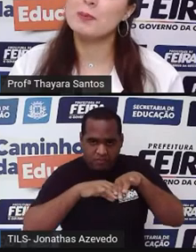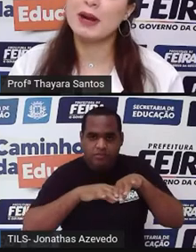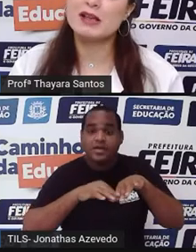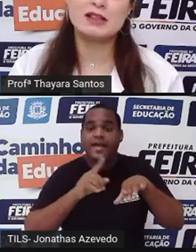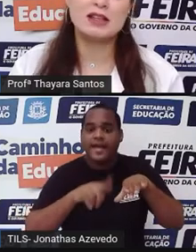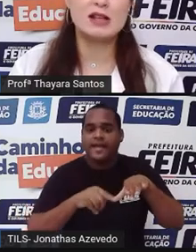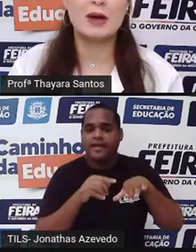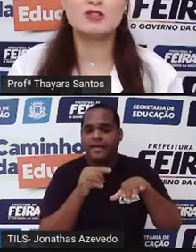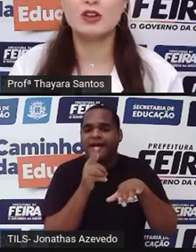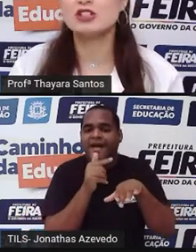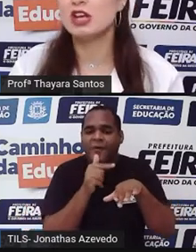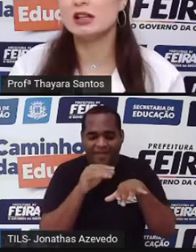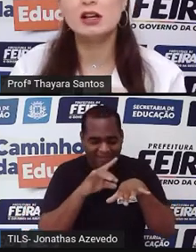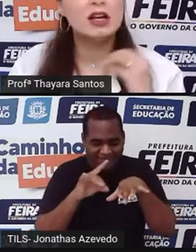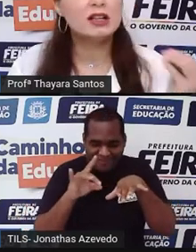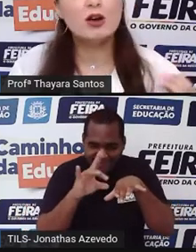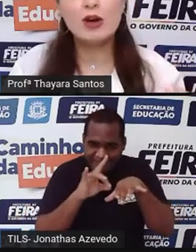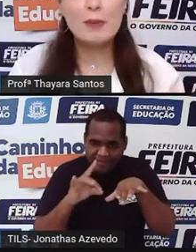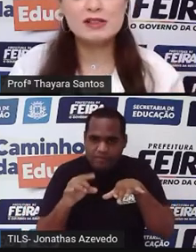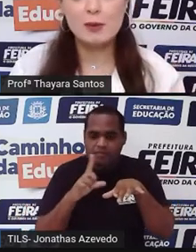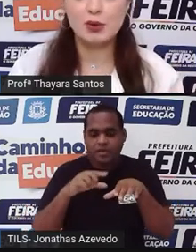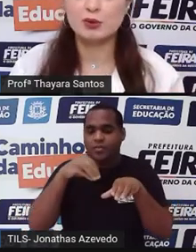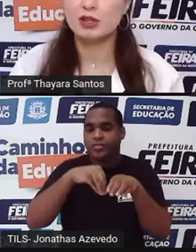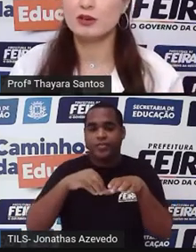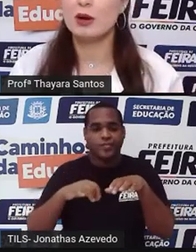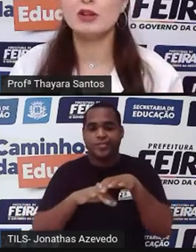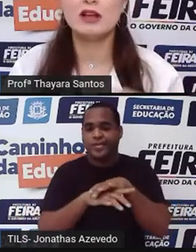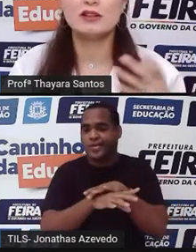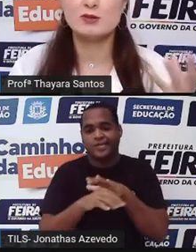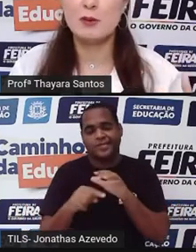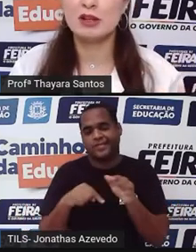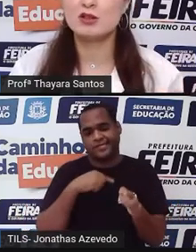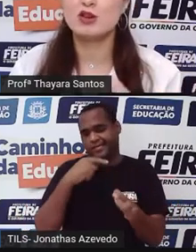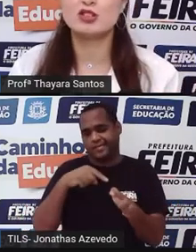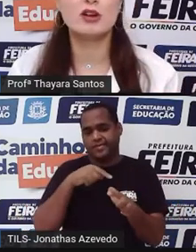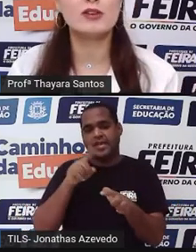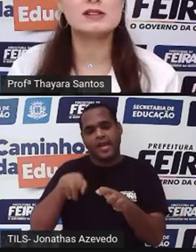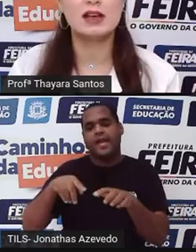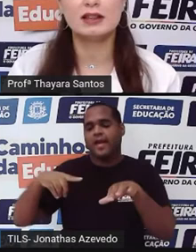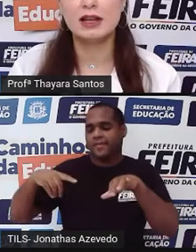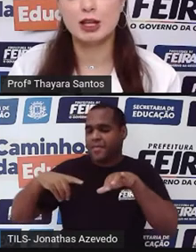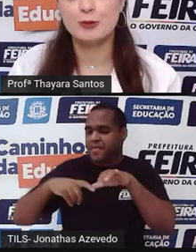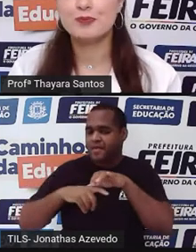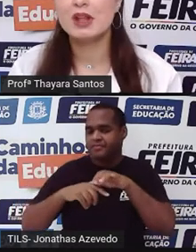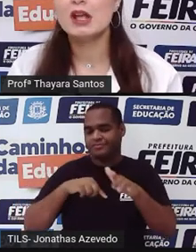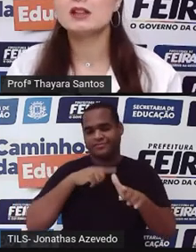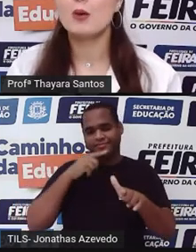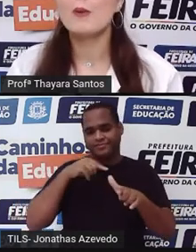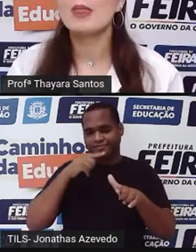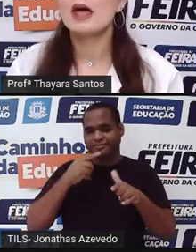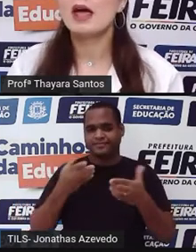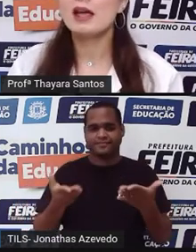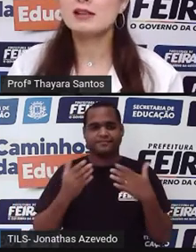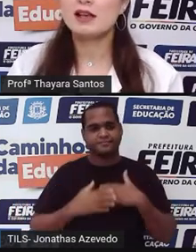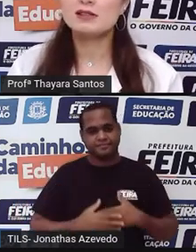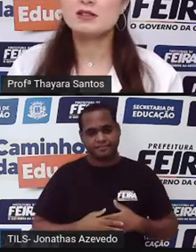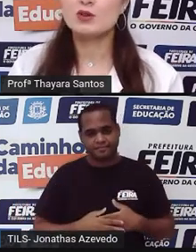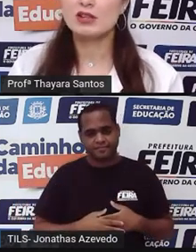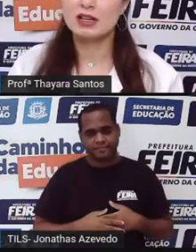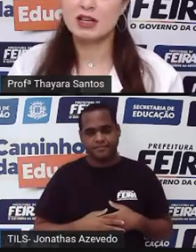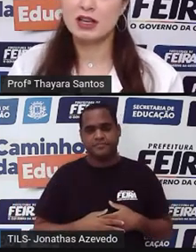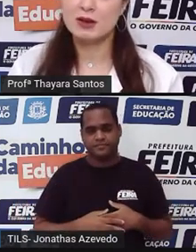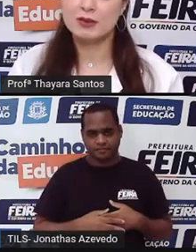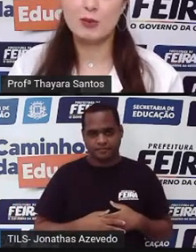vai ficar que presa nessa parte fechada não vai passar para o útero da mulher então espermatozoides não vai sair daqui então é